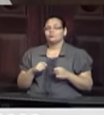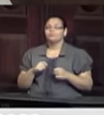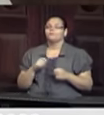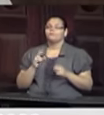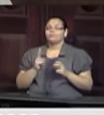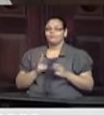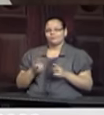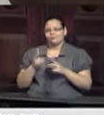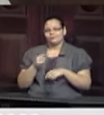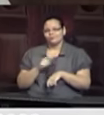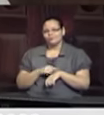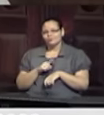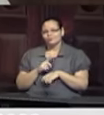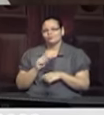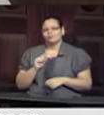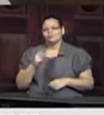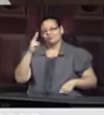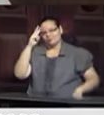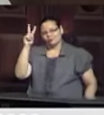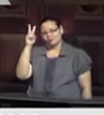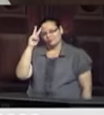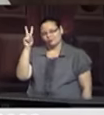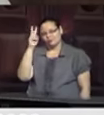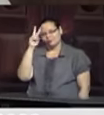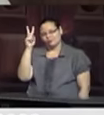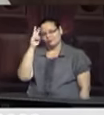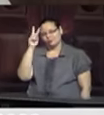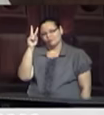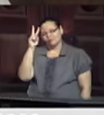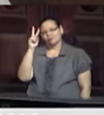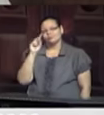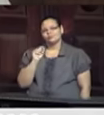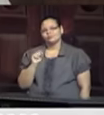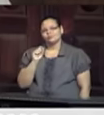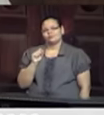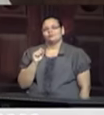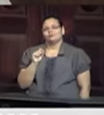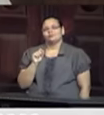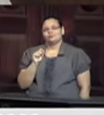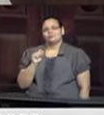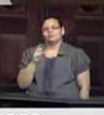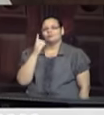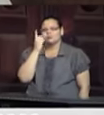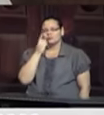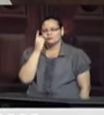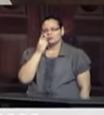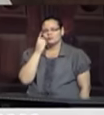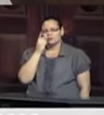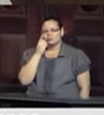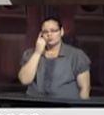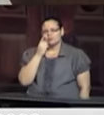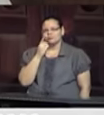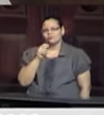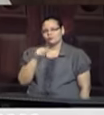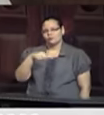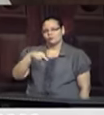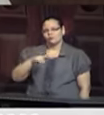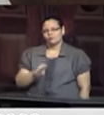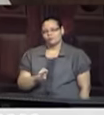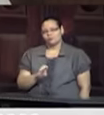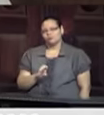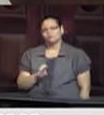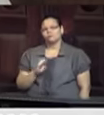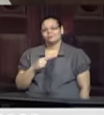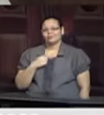mesmo tempo, lembrar que, apesar, deputado André Correia,